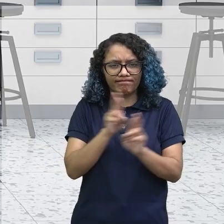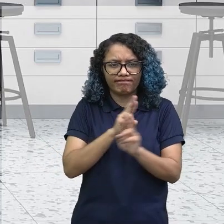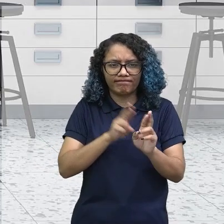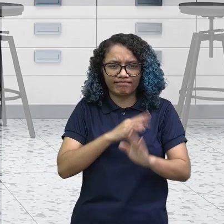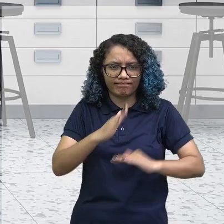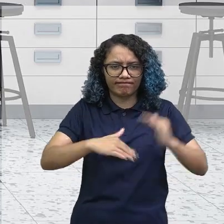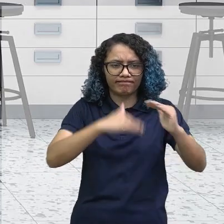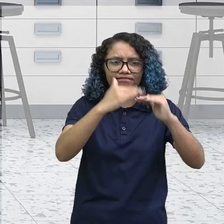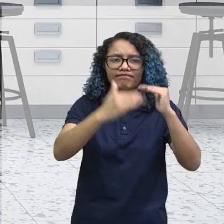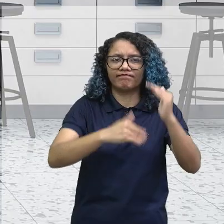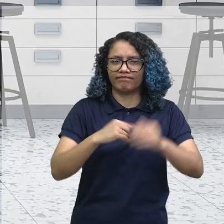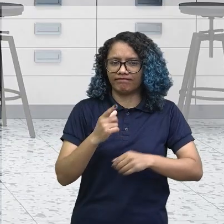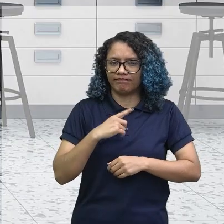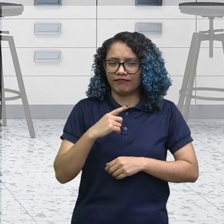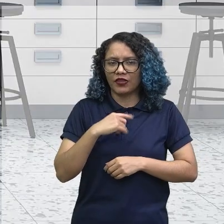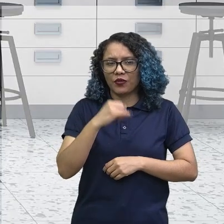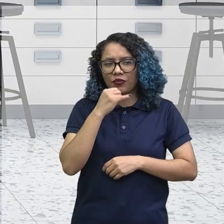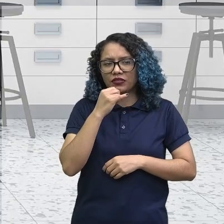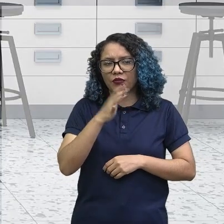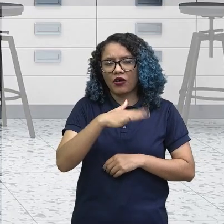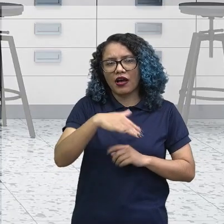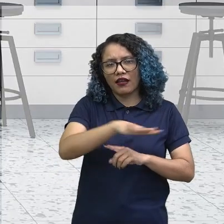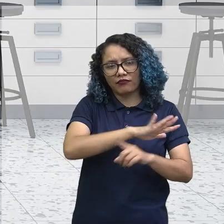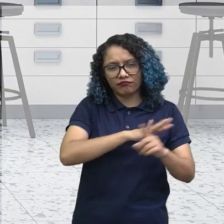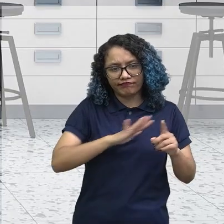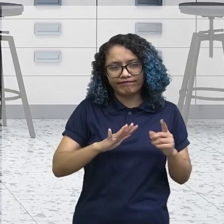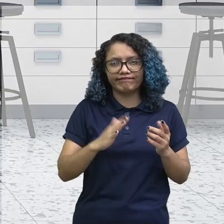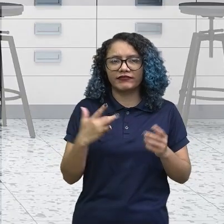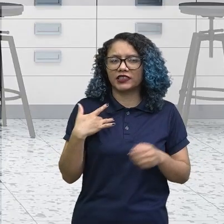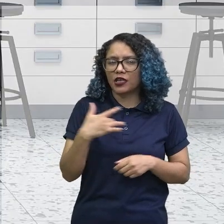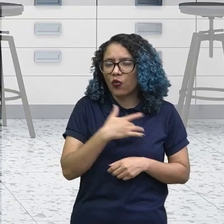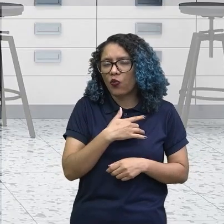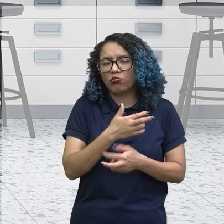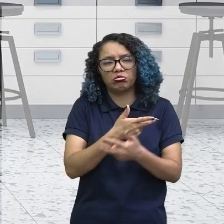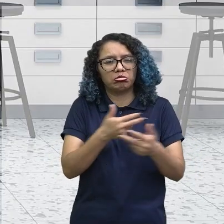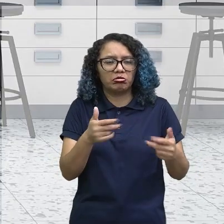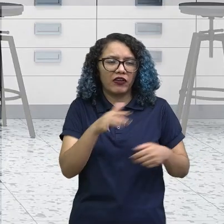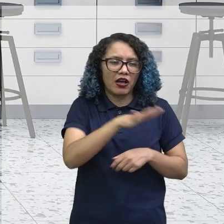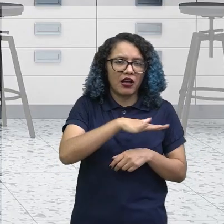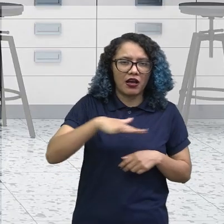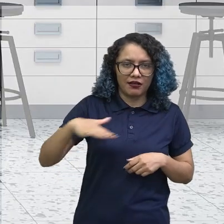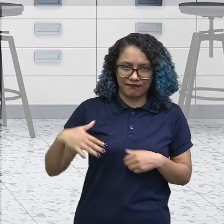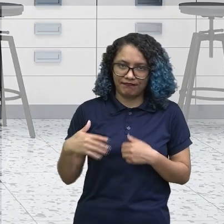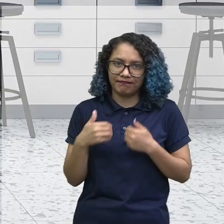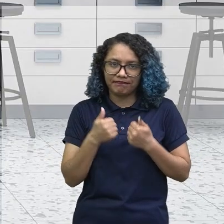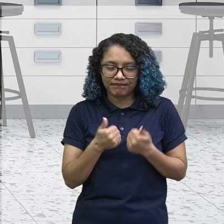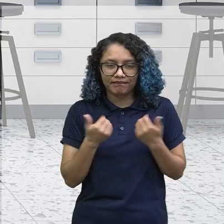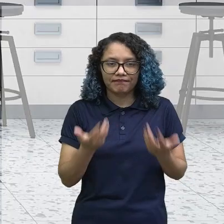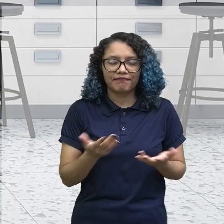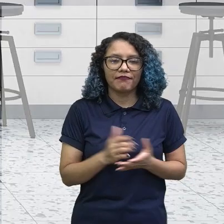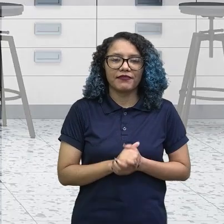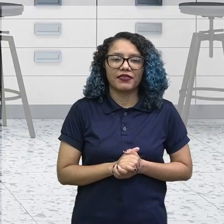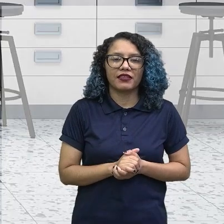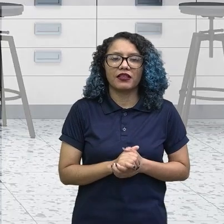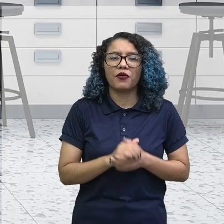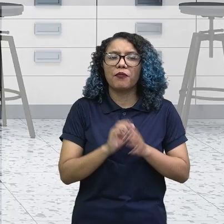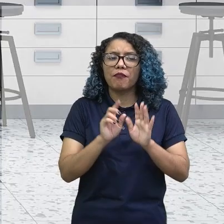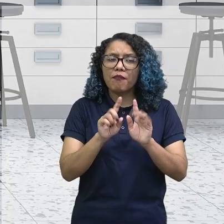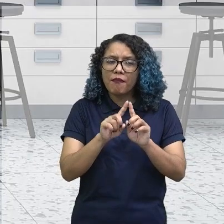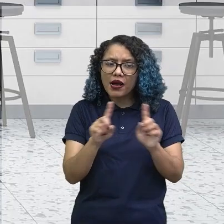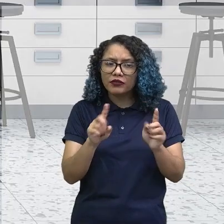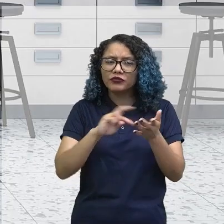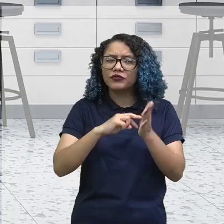como eu falei para vocês, no meio ambiente, na saúde, em outros lugares também, tá certo? Então, o que é a